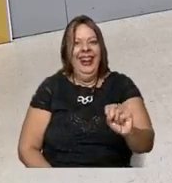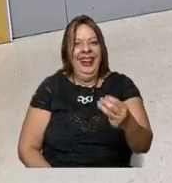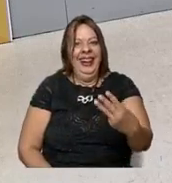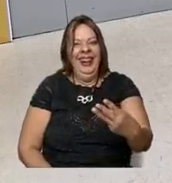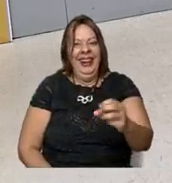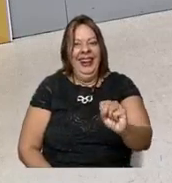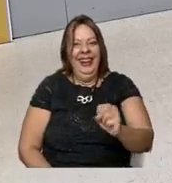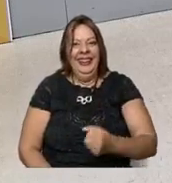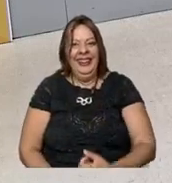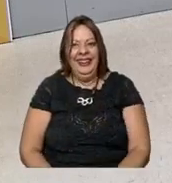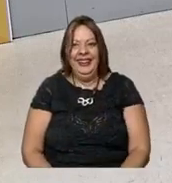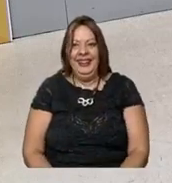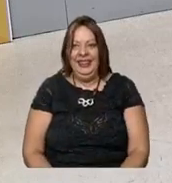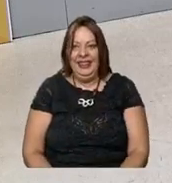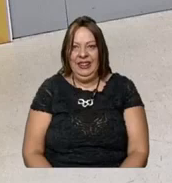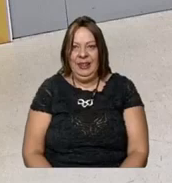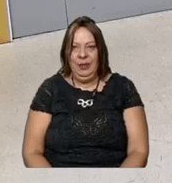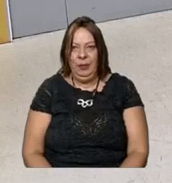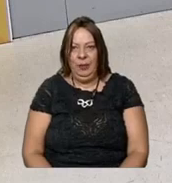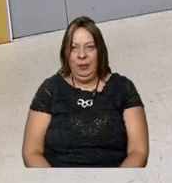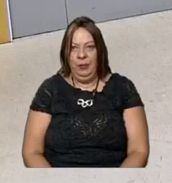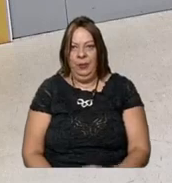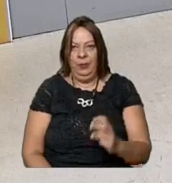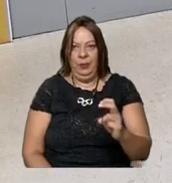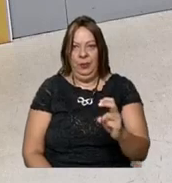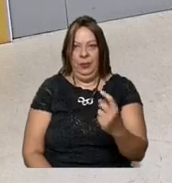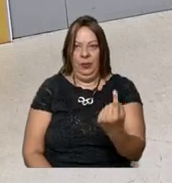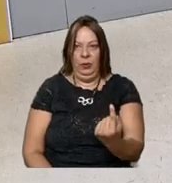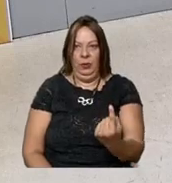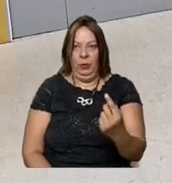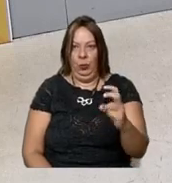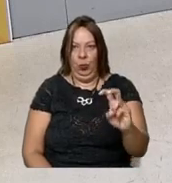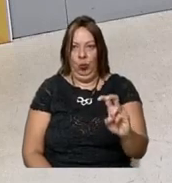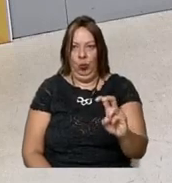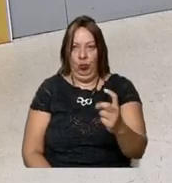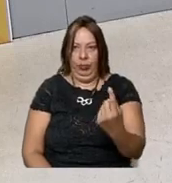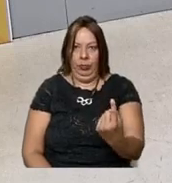38. 38 eu já chamei, chamo agora